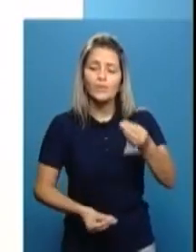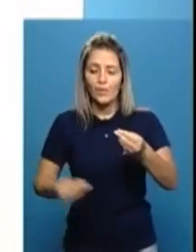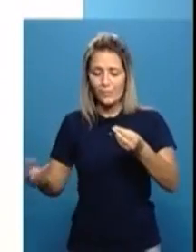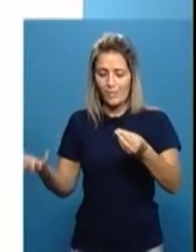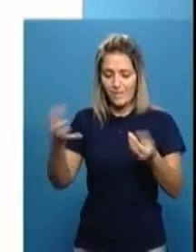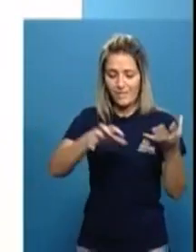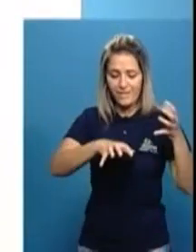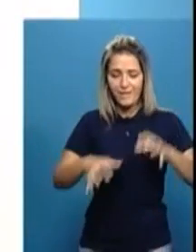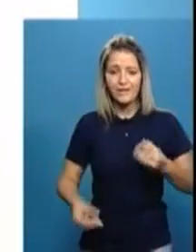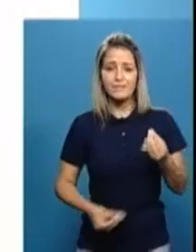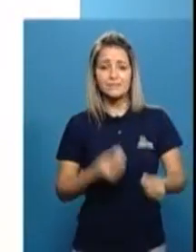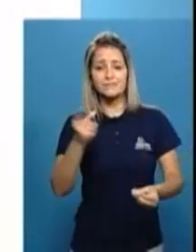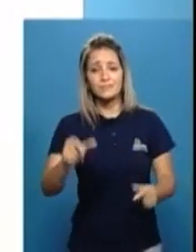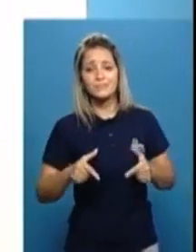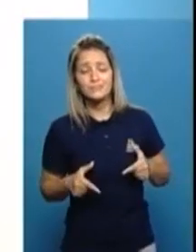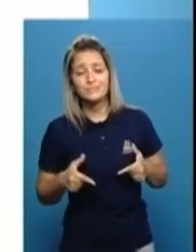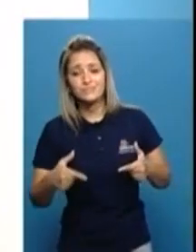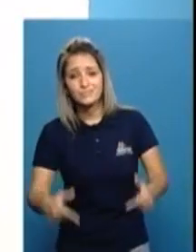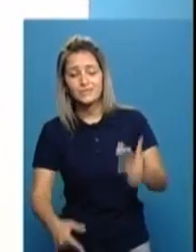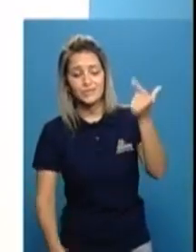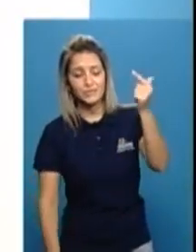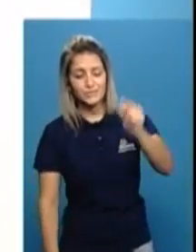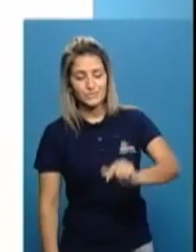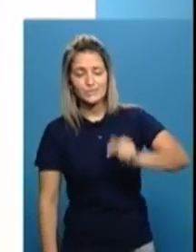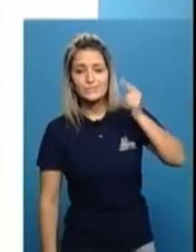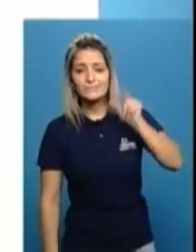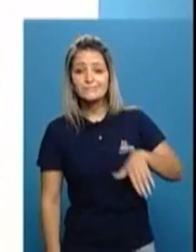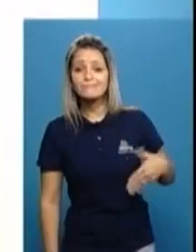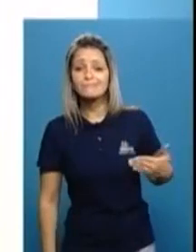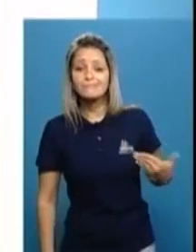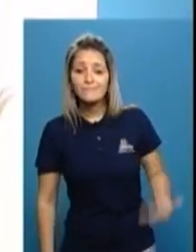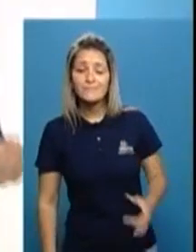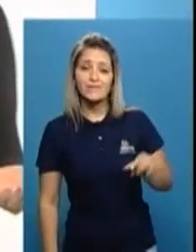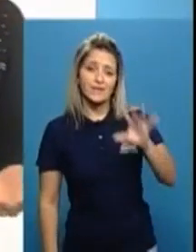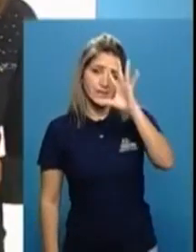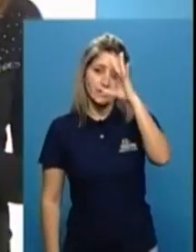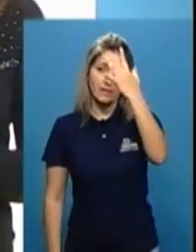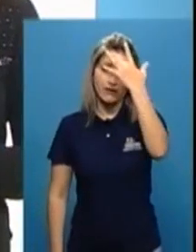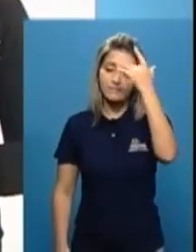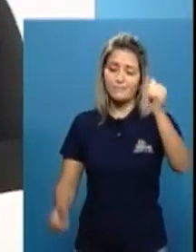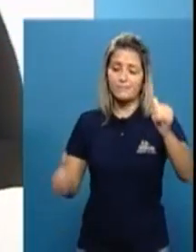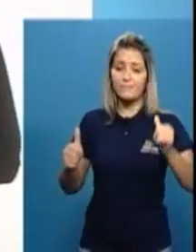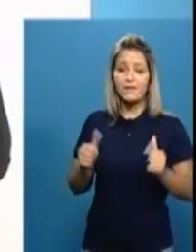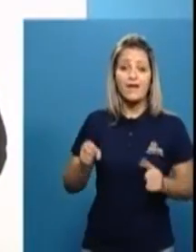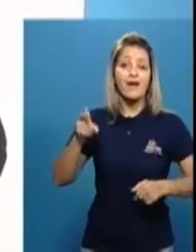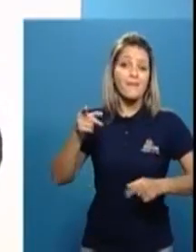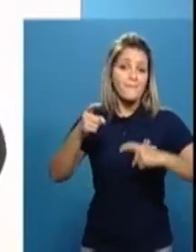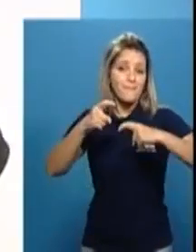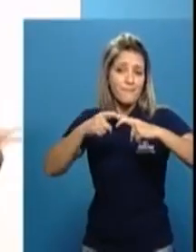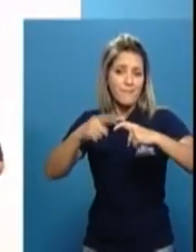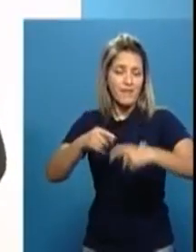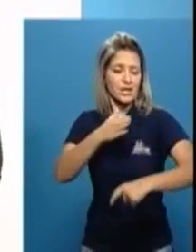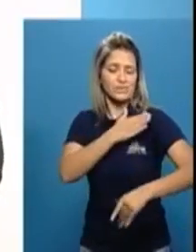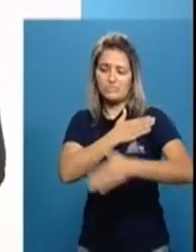montagem são monótonas e repetitivas. E aí acaba aumentando o índice de absenteísmo, afastamento médico,